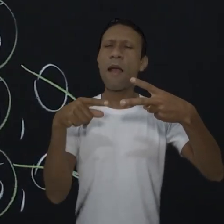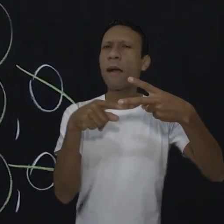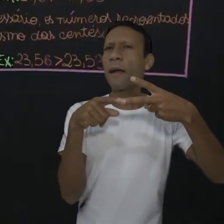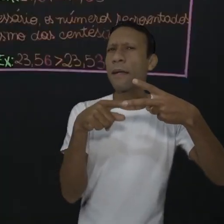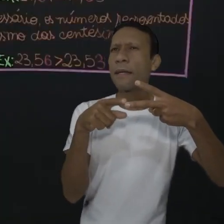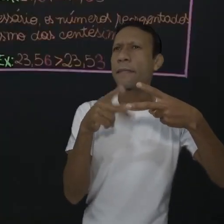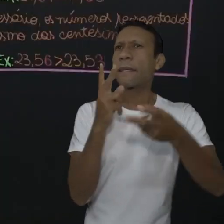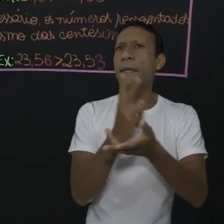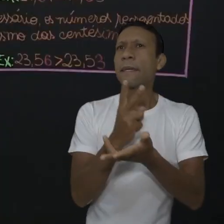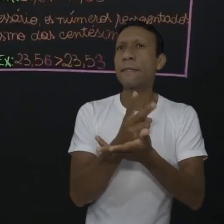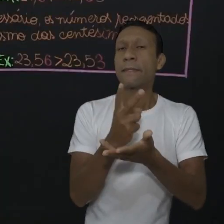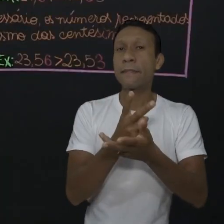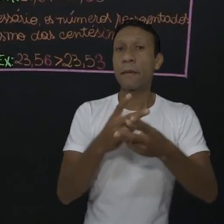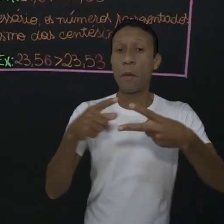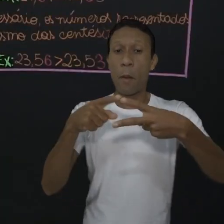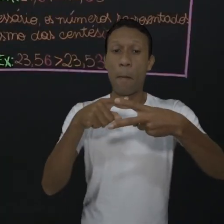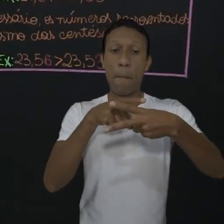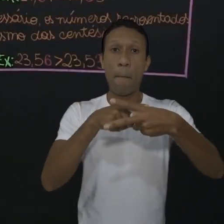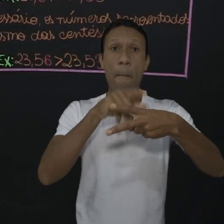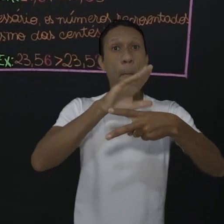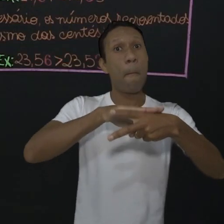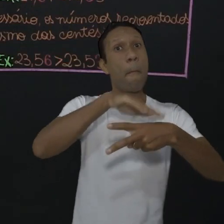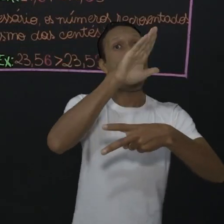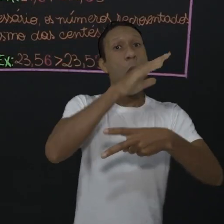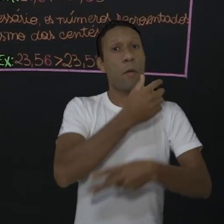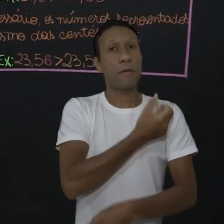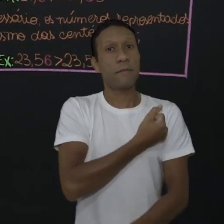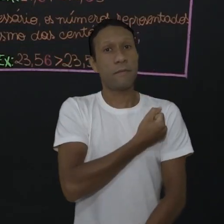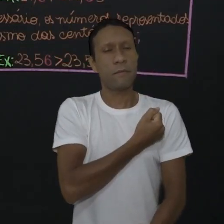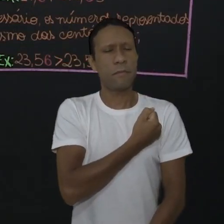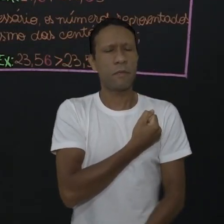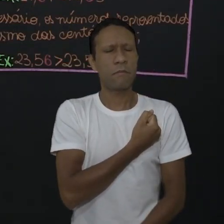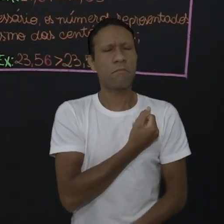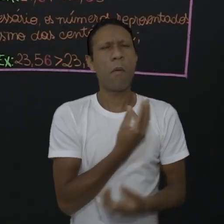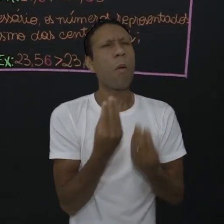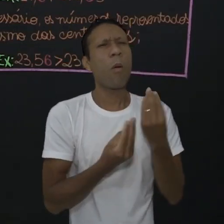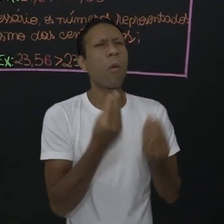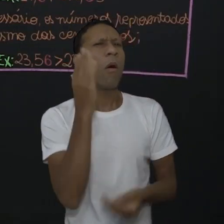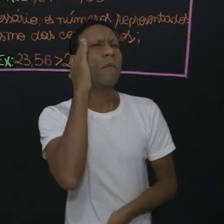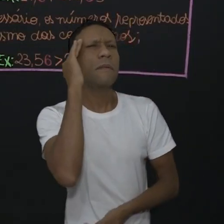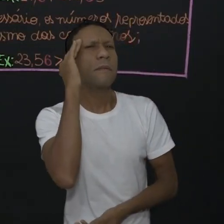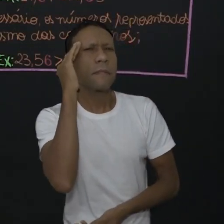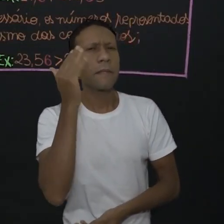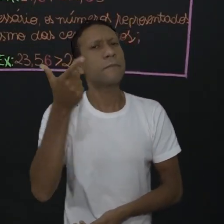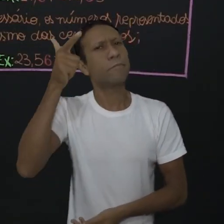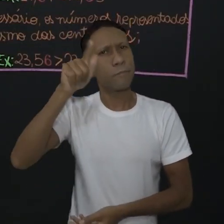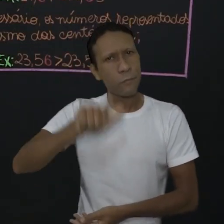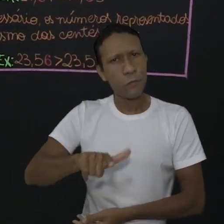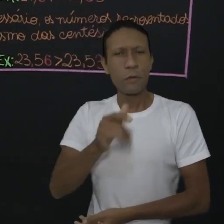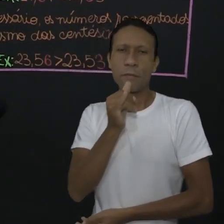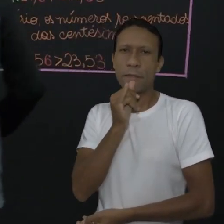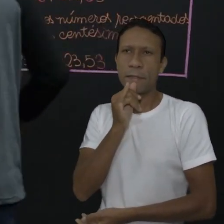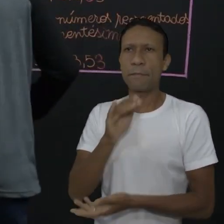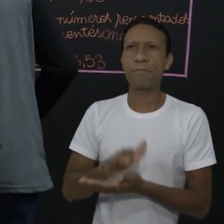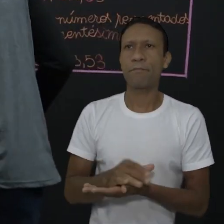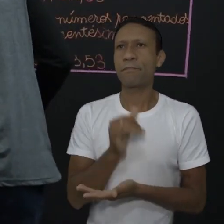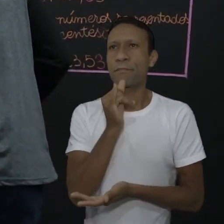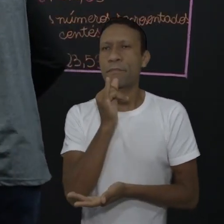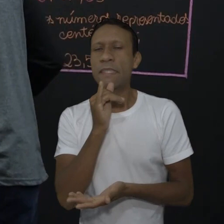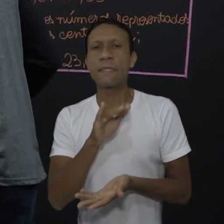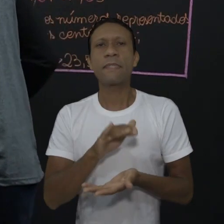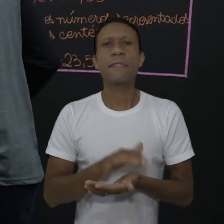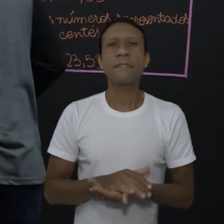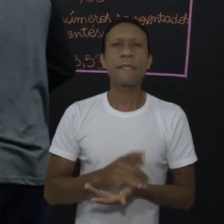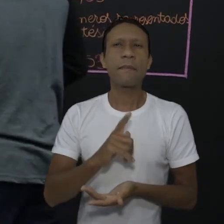caso, ela sempre se direciona para o maior dos números. Como assim? Vejamos aqui um outro exemplo. Supondo que eu